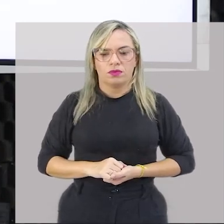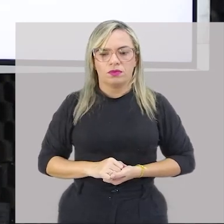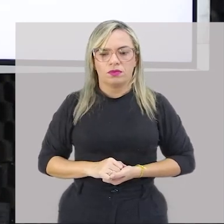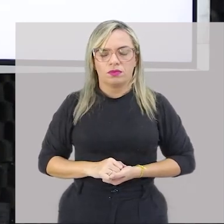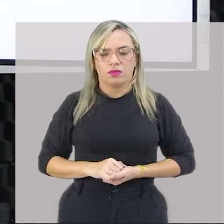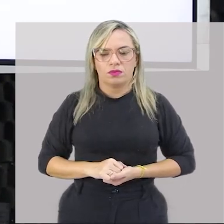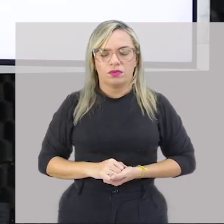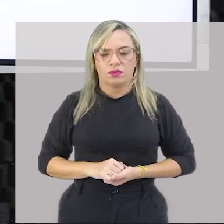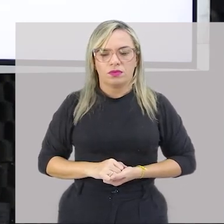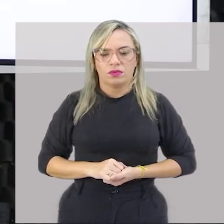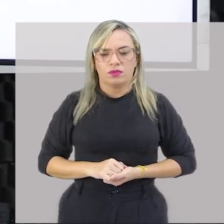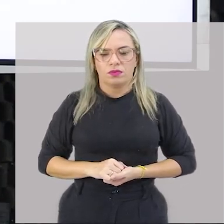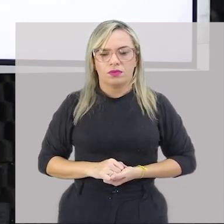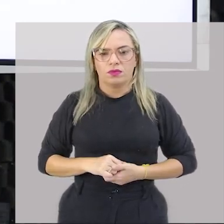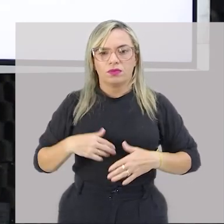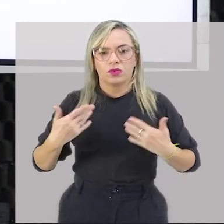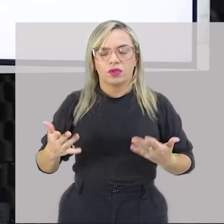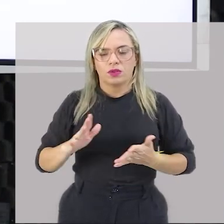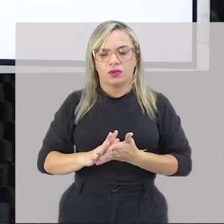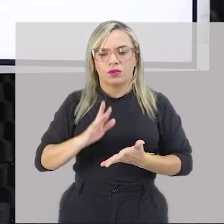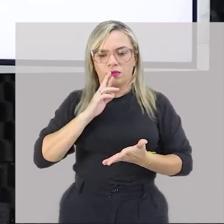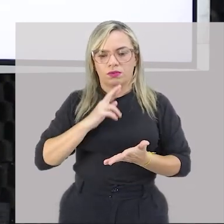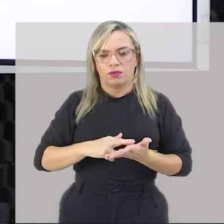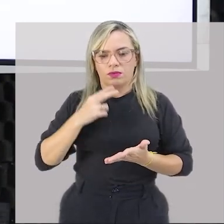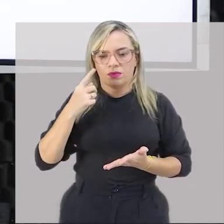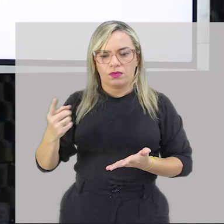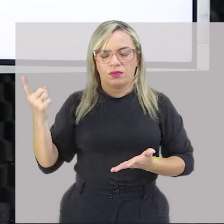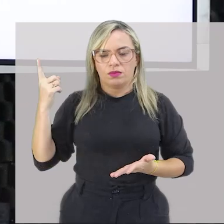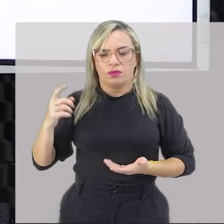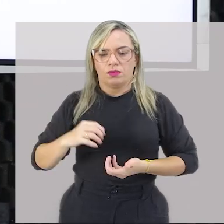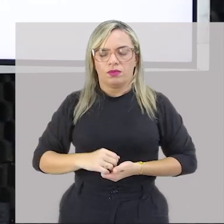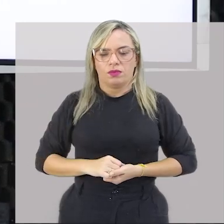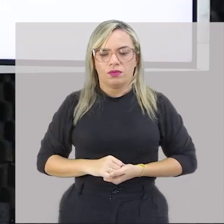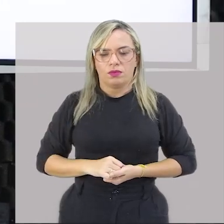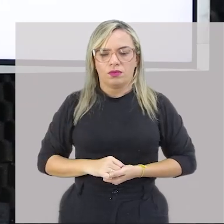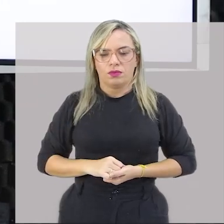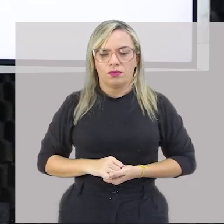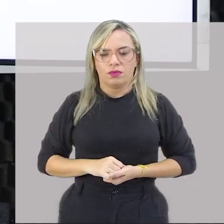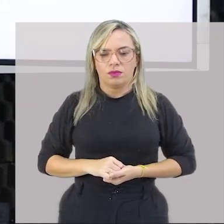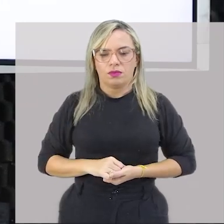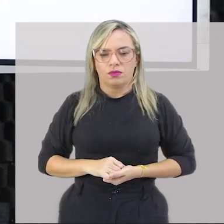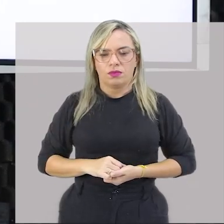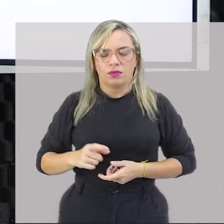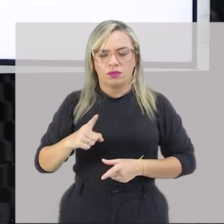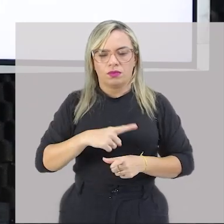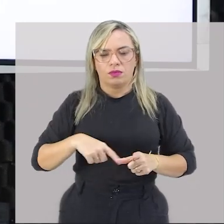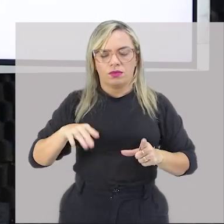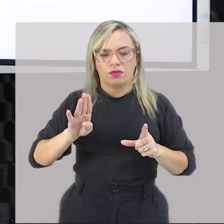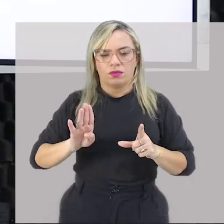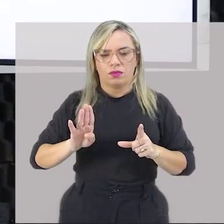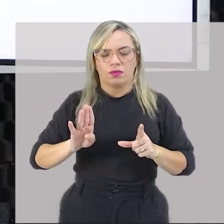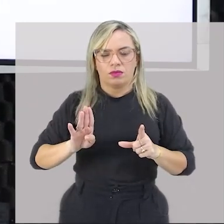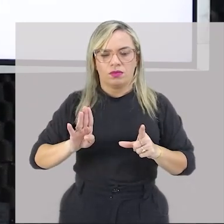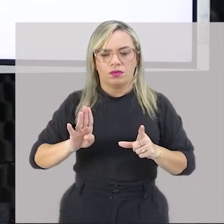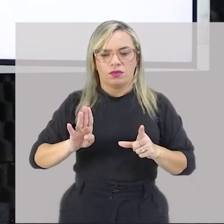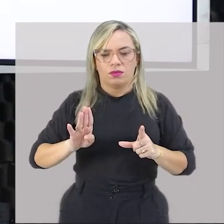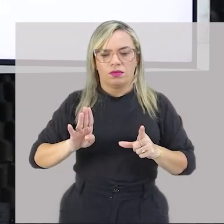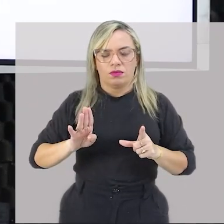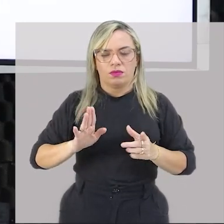Beleza? Bora ver se a gente acertou. 2,5. Cadê? Olho na tela. Resposta certa, letra